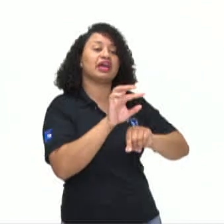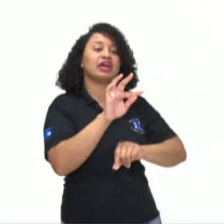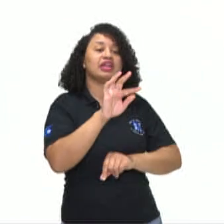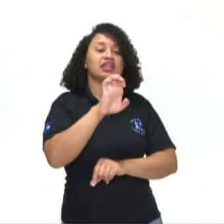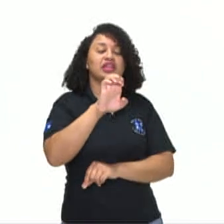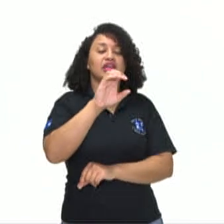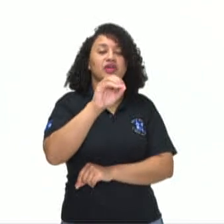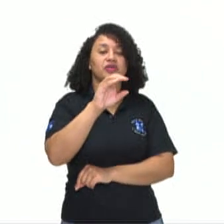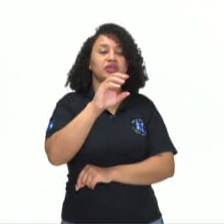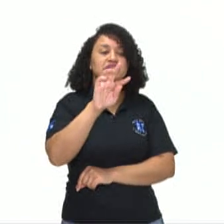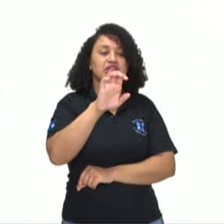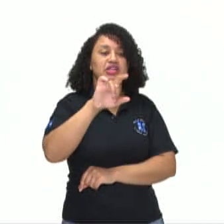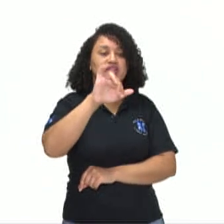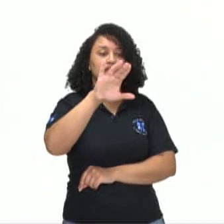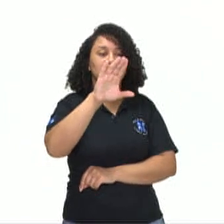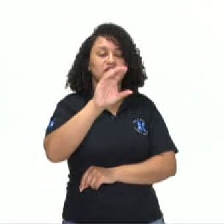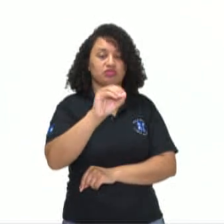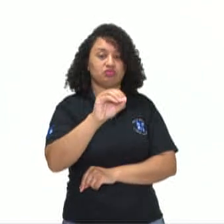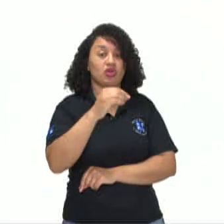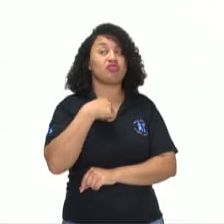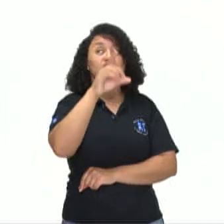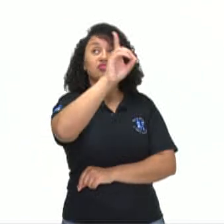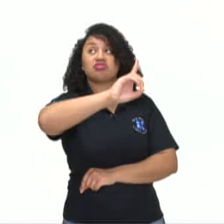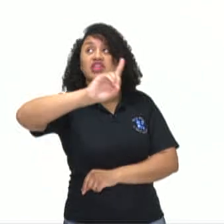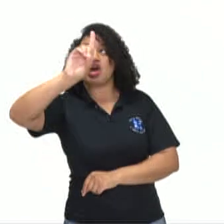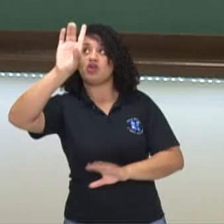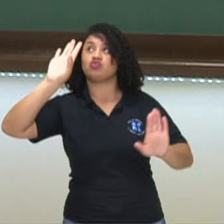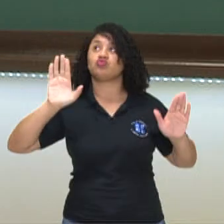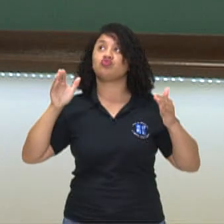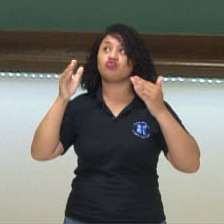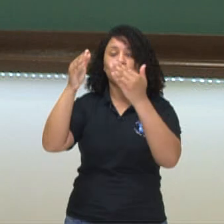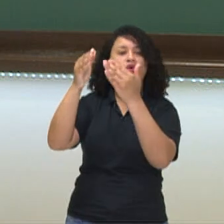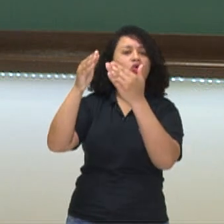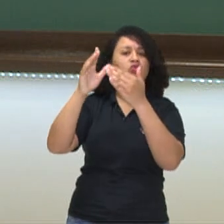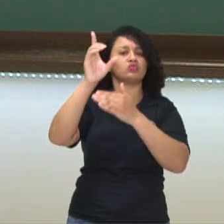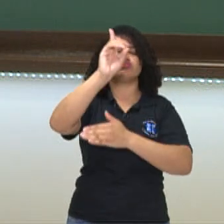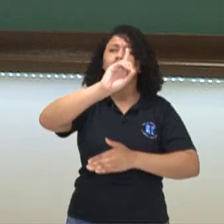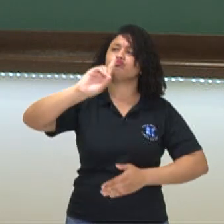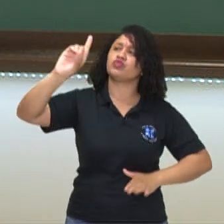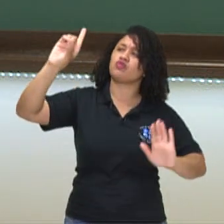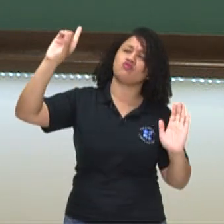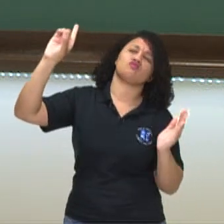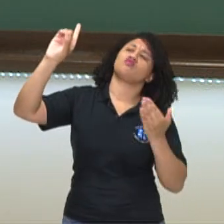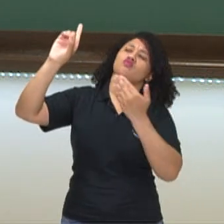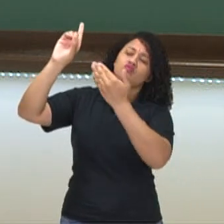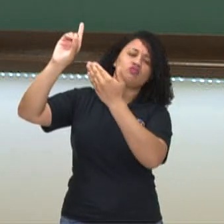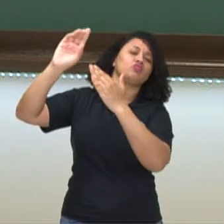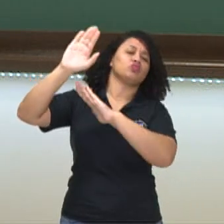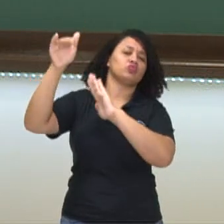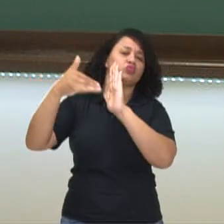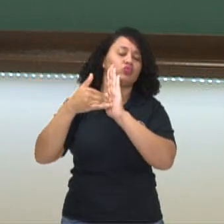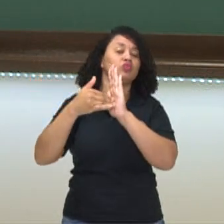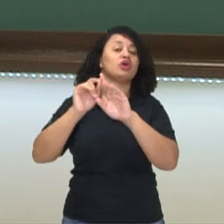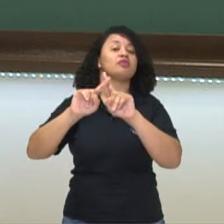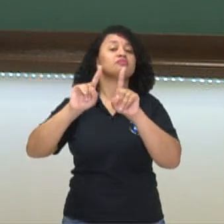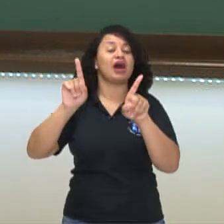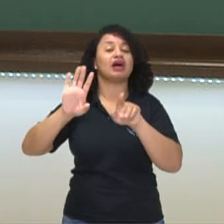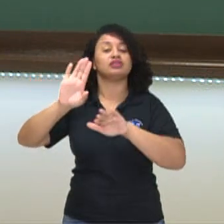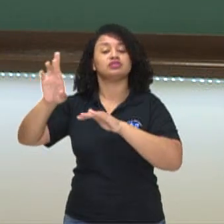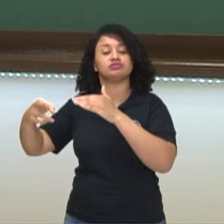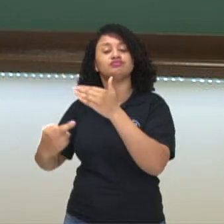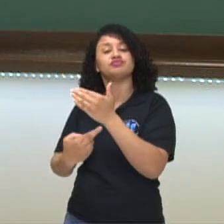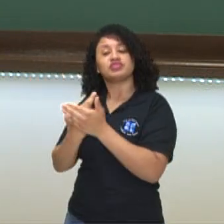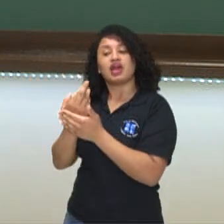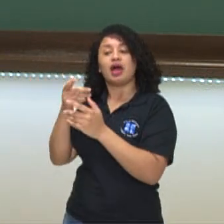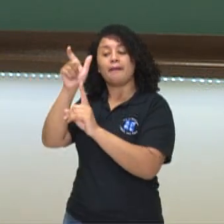valores baseados em Deus como centro, né? Tudo convergia para Deus. Com o Renascimento, tudo converge para